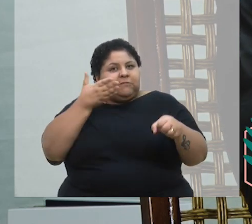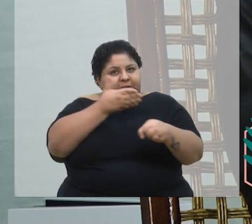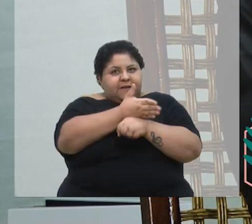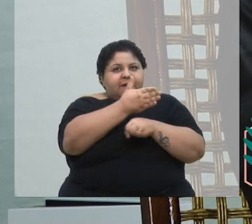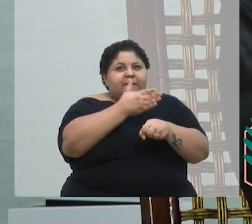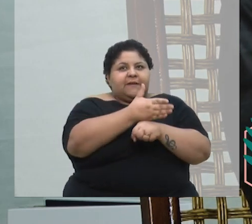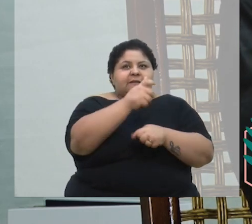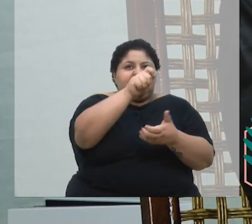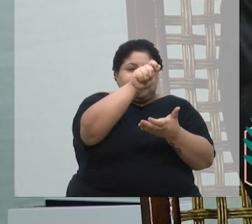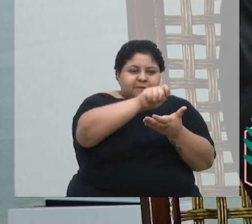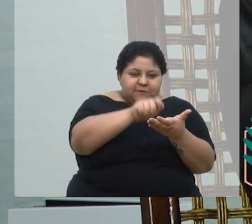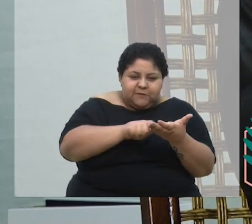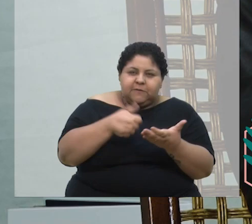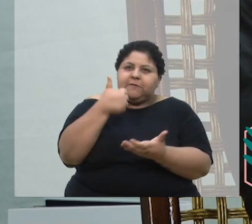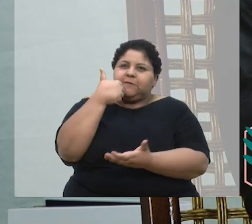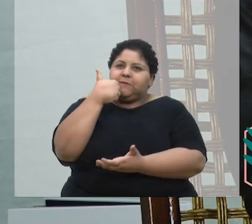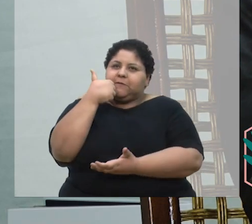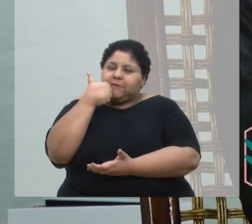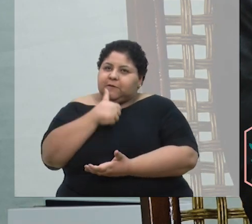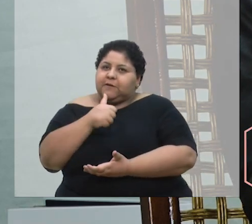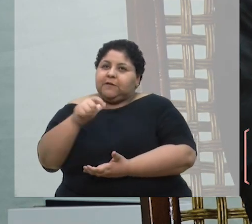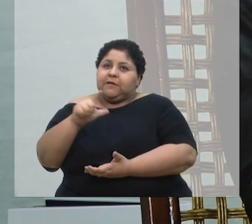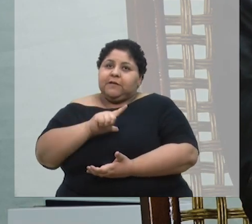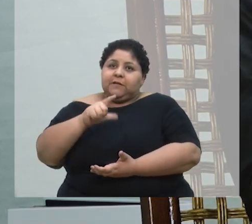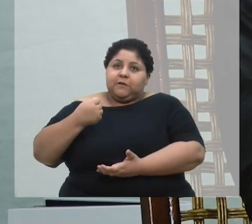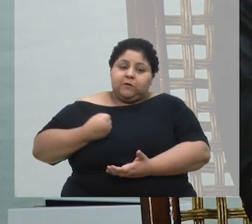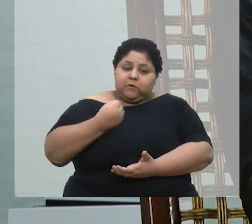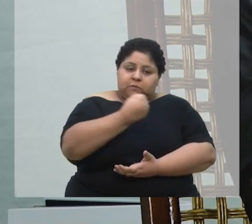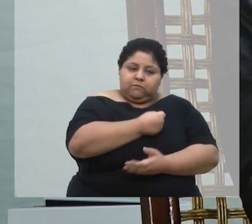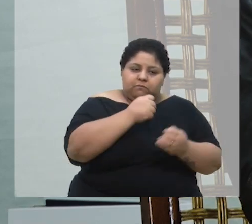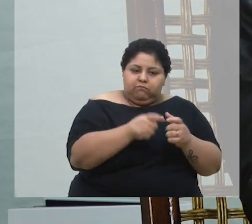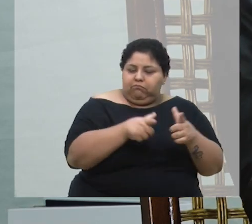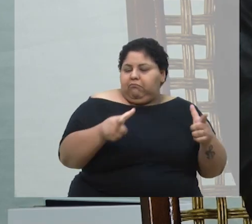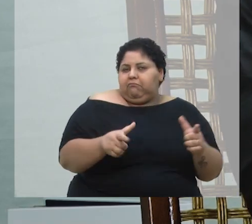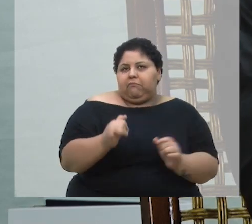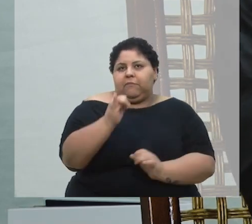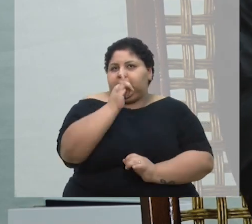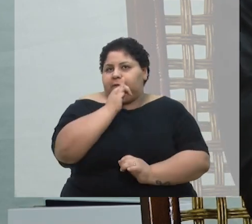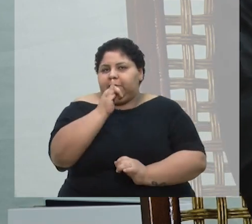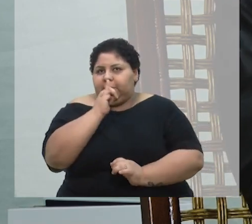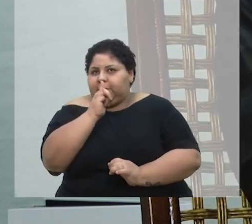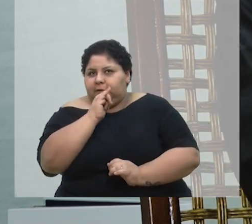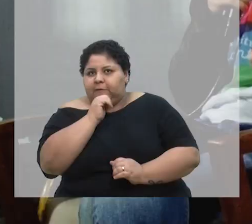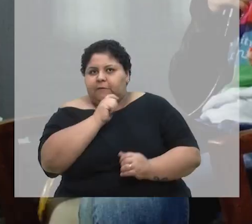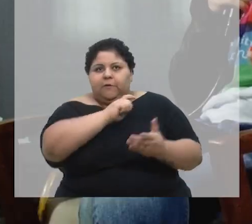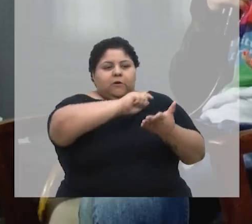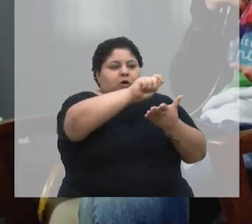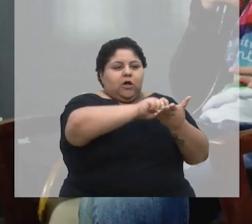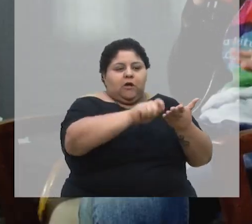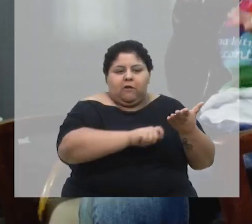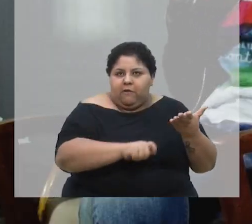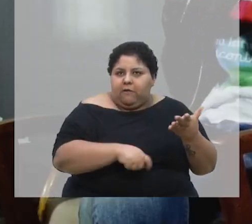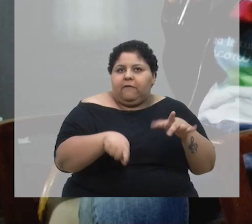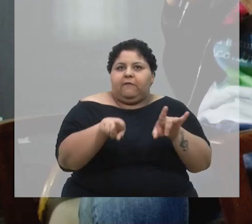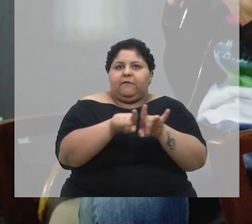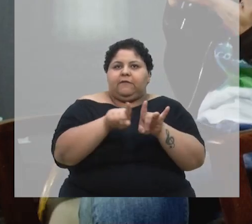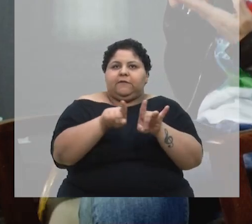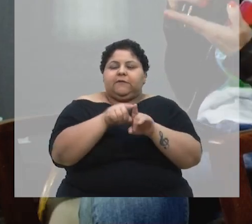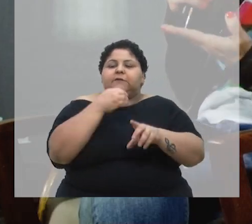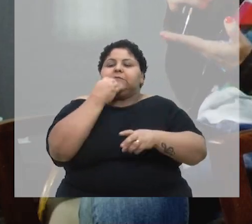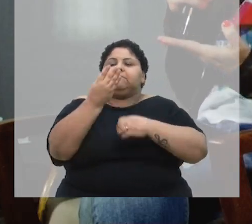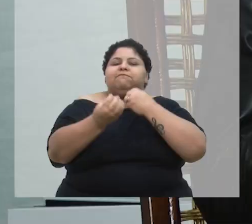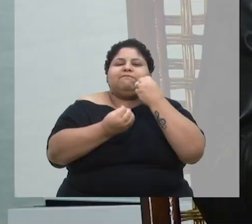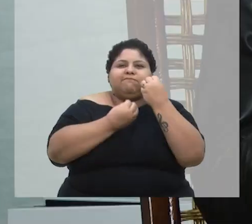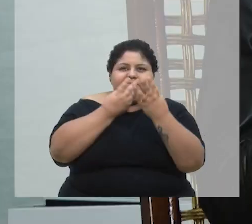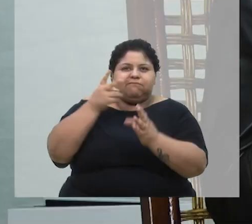escritoras mulheres. Nós temos um número grande delas, por exemplo, nas sessões de autógrafos, nas